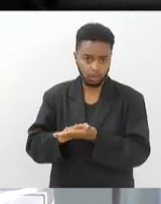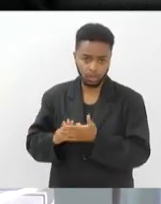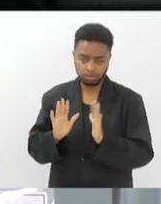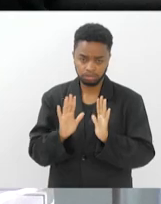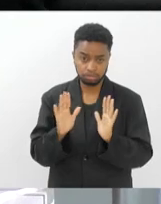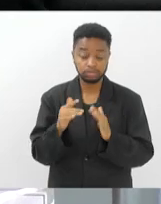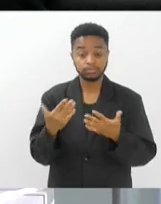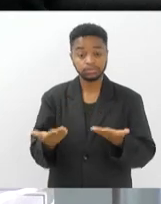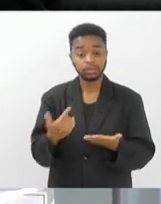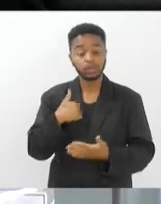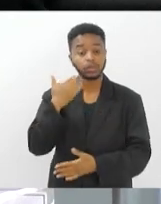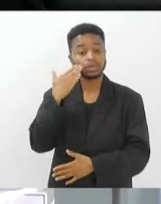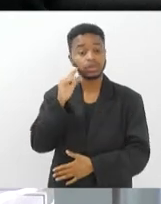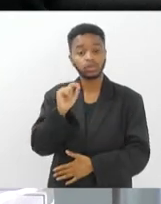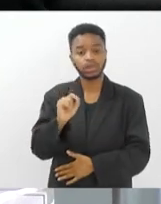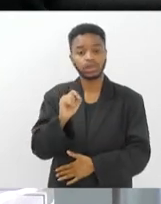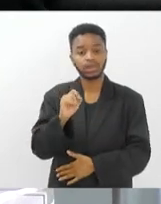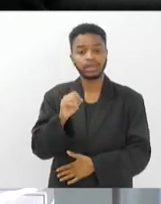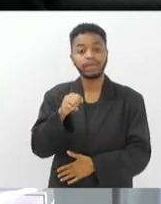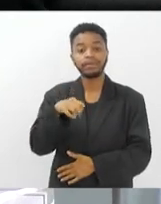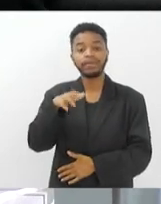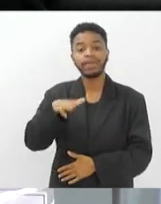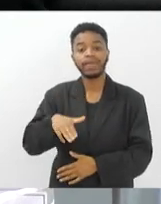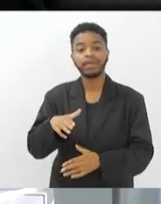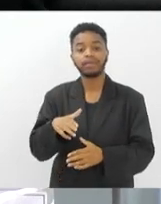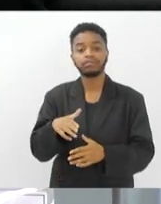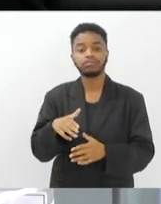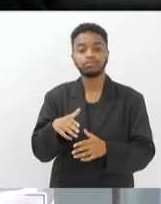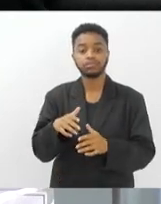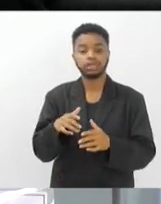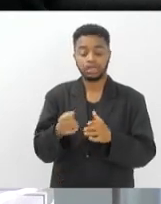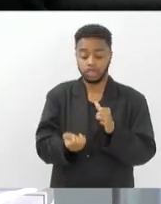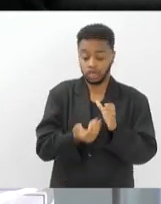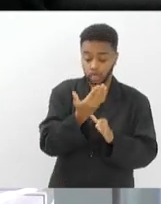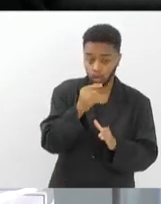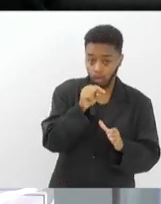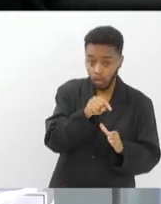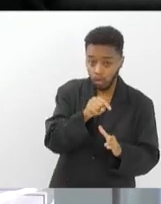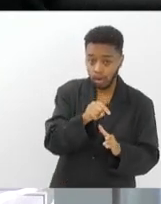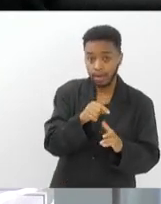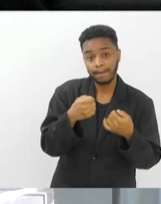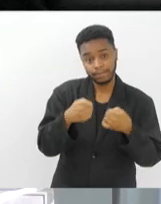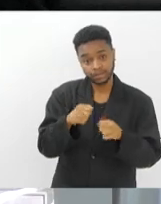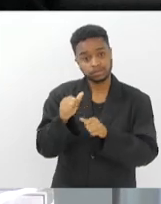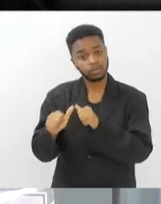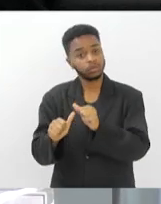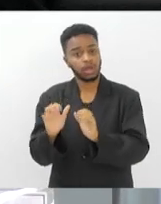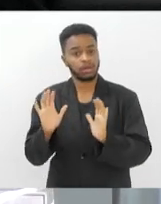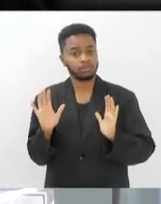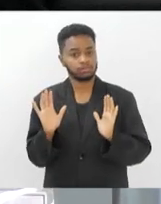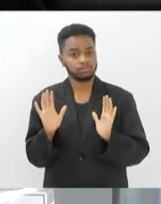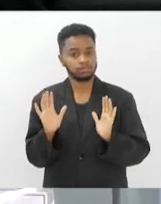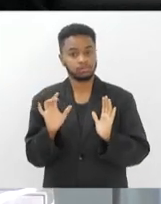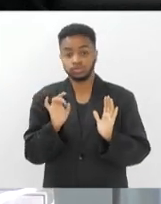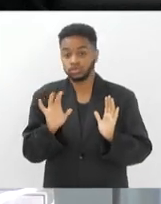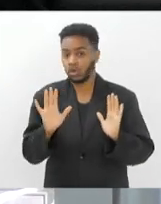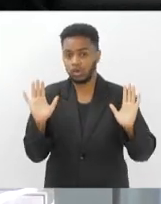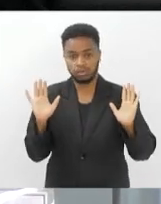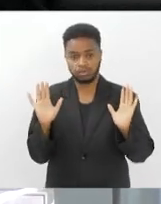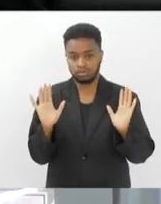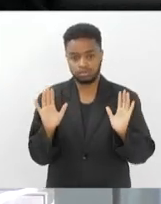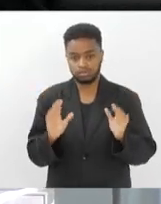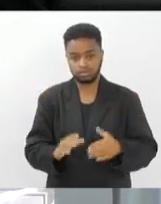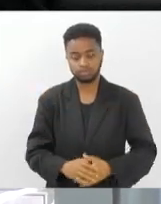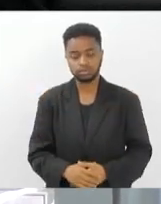eu que quem tem a iniciativa de criar tem a iniciativa de modificar. Só e somente. Deputado